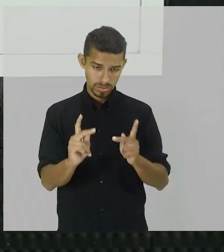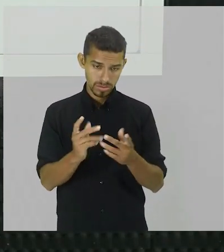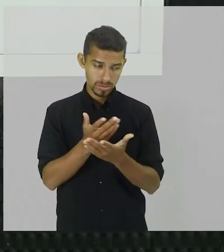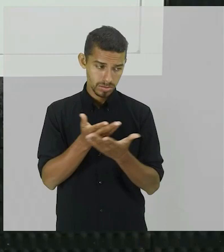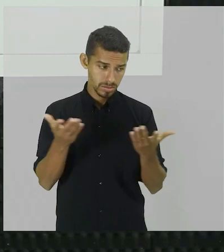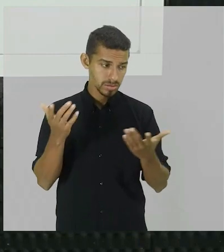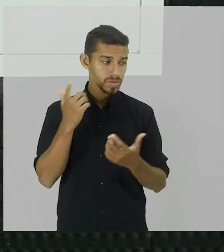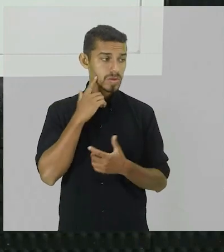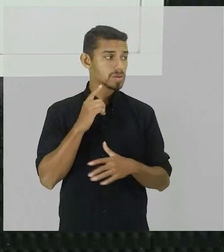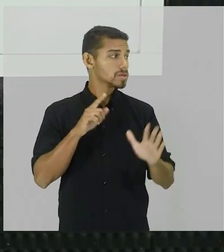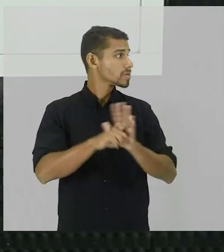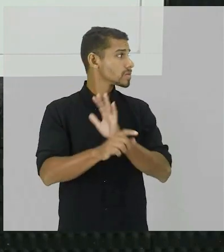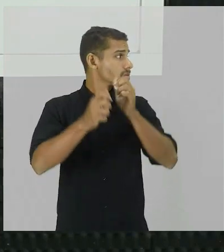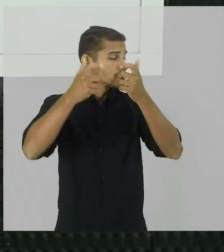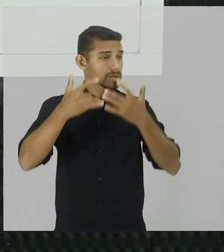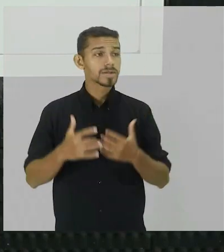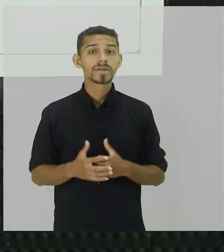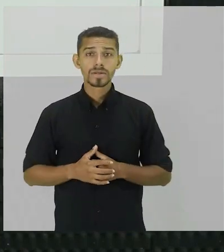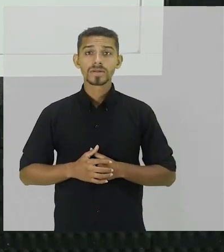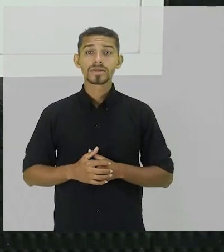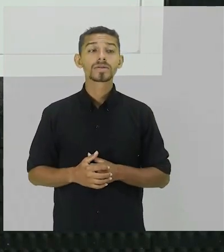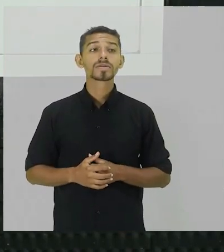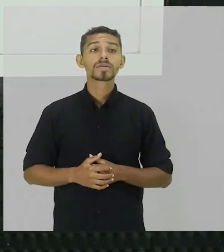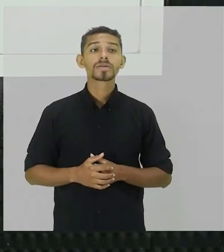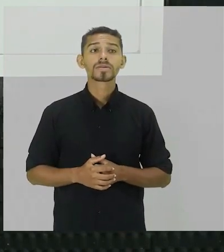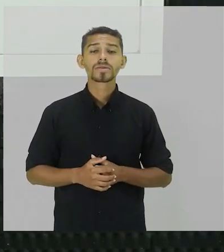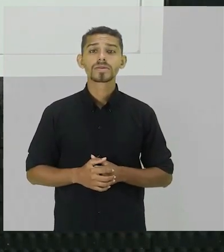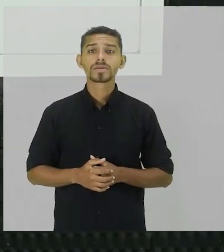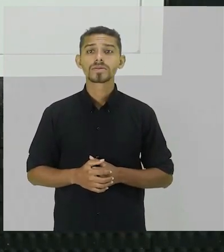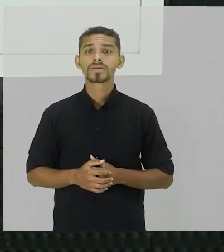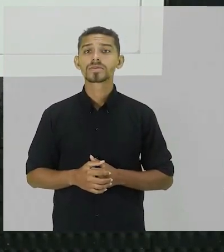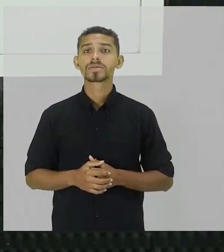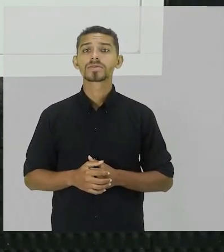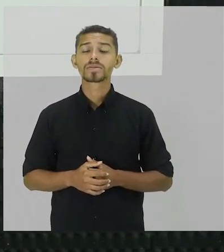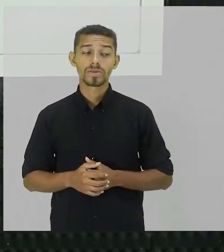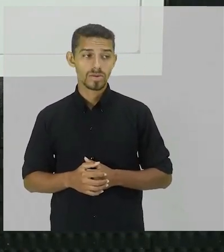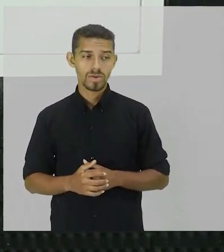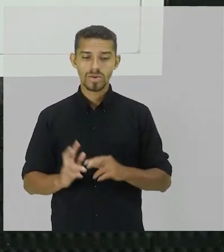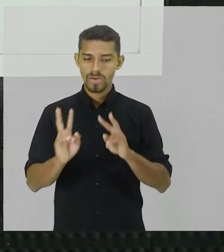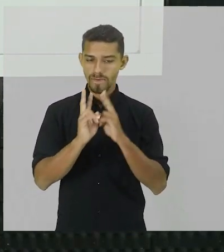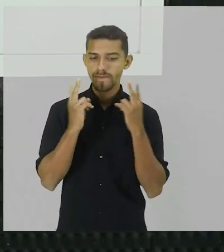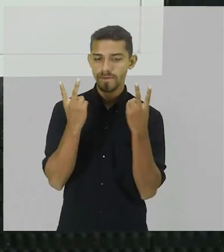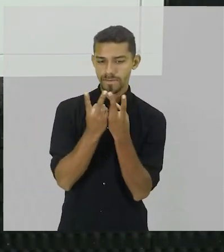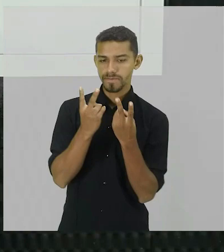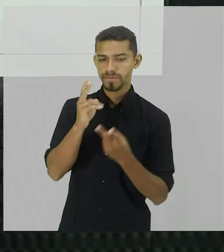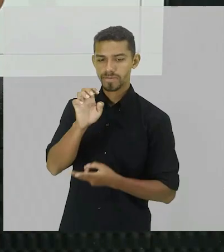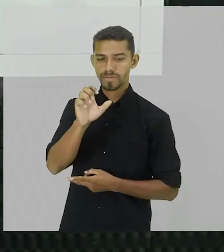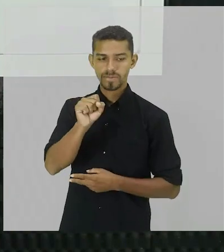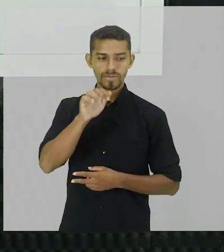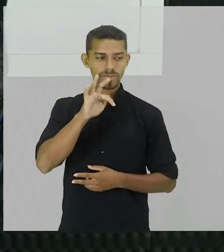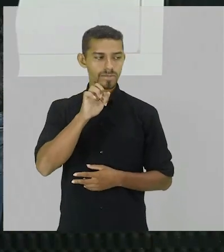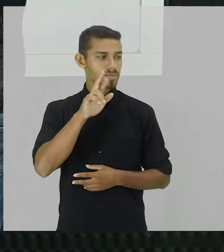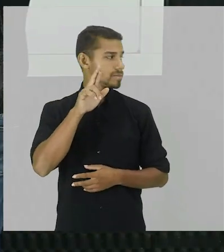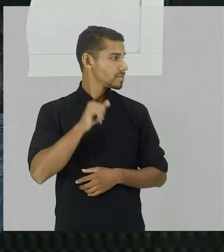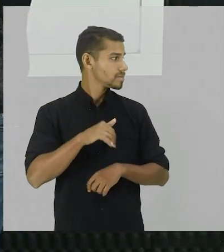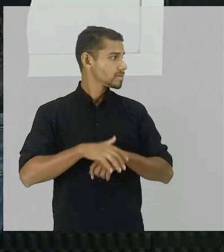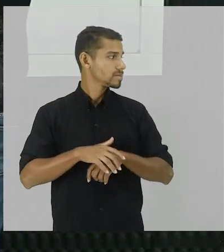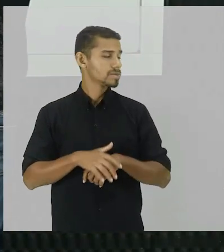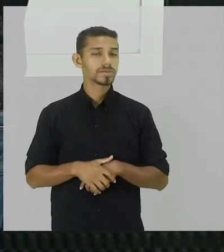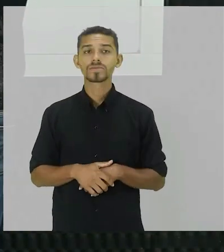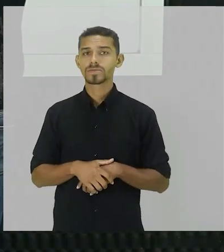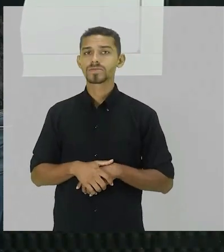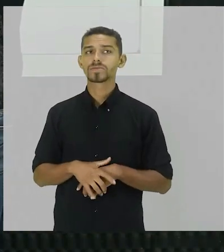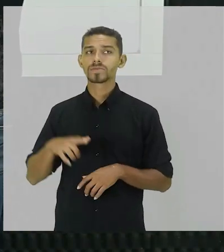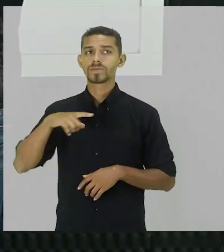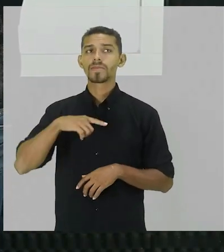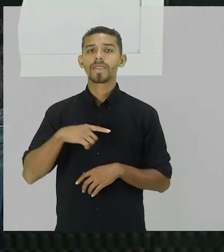a questão, ele fala o seguinte, que o volume da esfera, ele deu aqui o